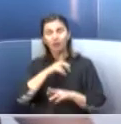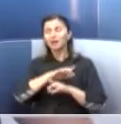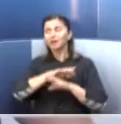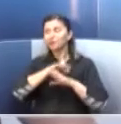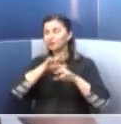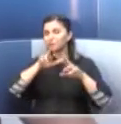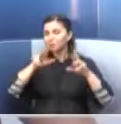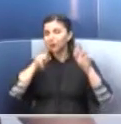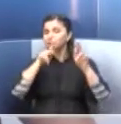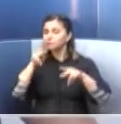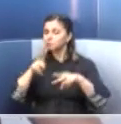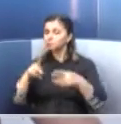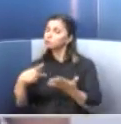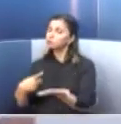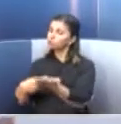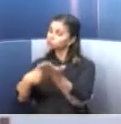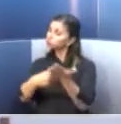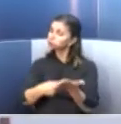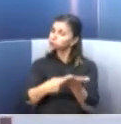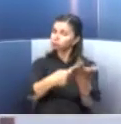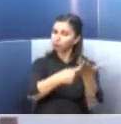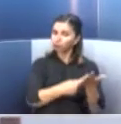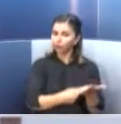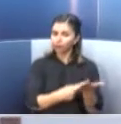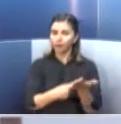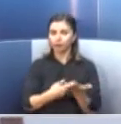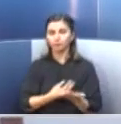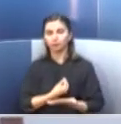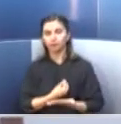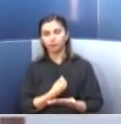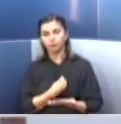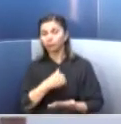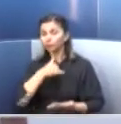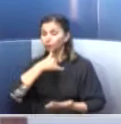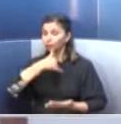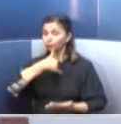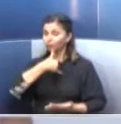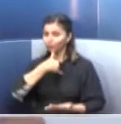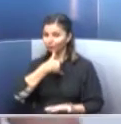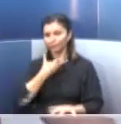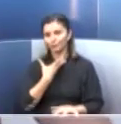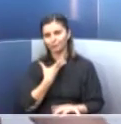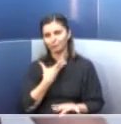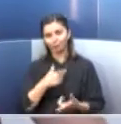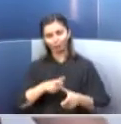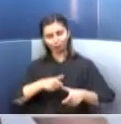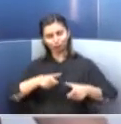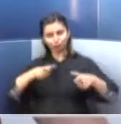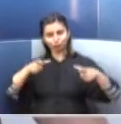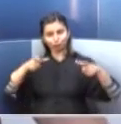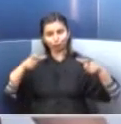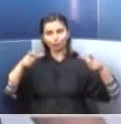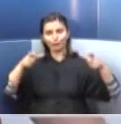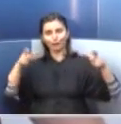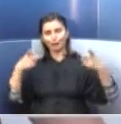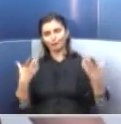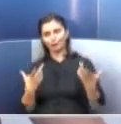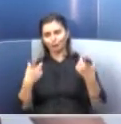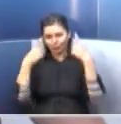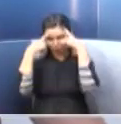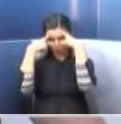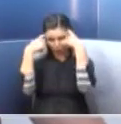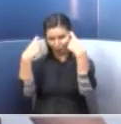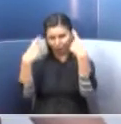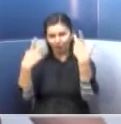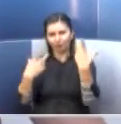para poderem participar. Infelizmente, é um número que tem crescido consideravelmente no nosso meio, e nós